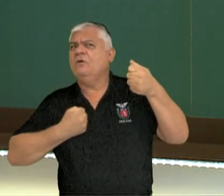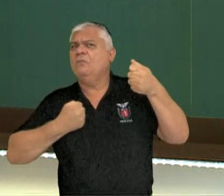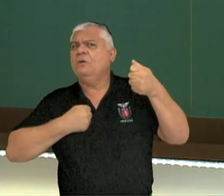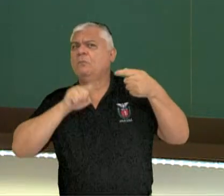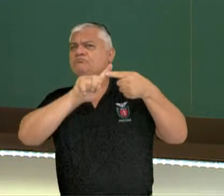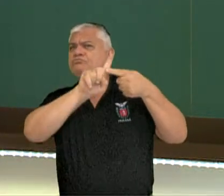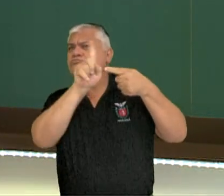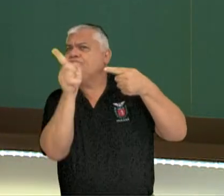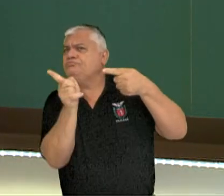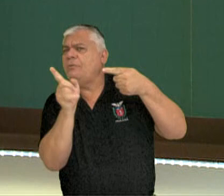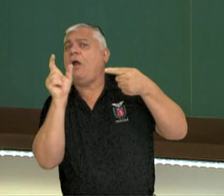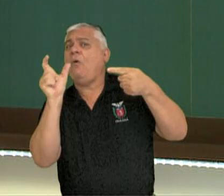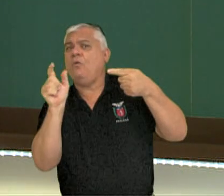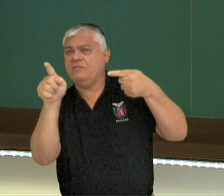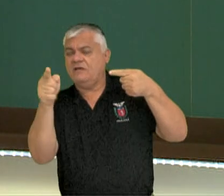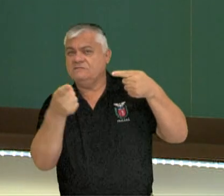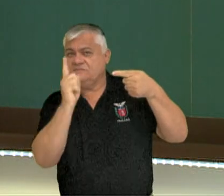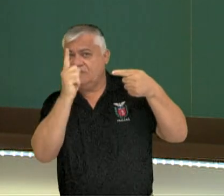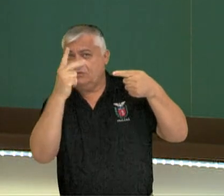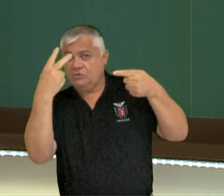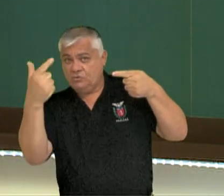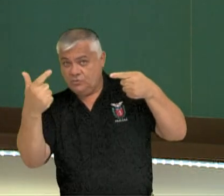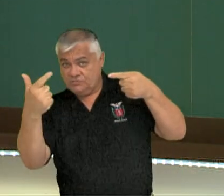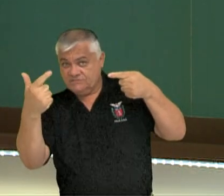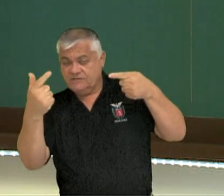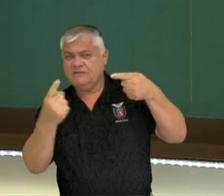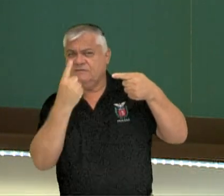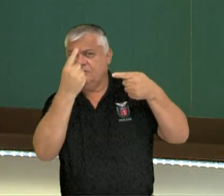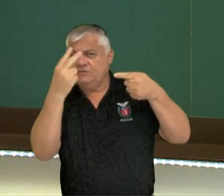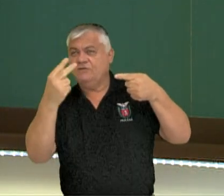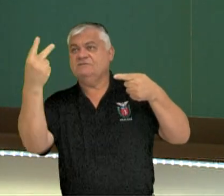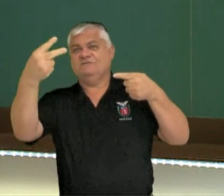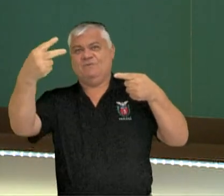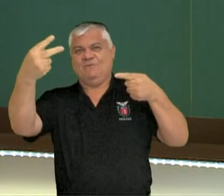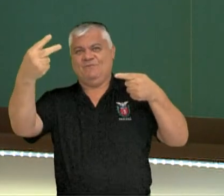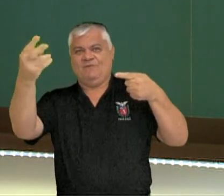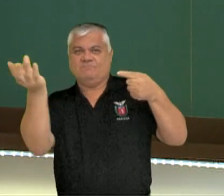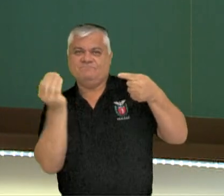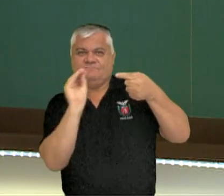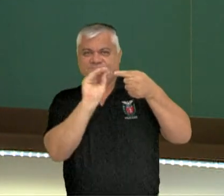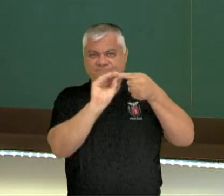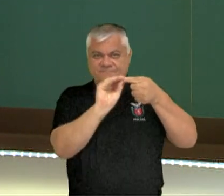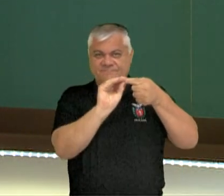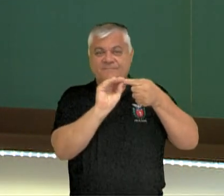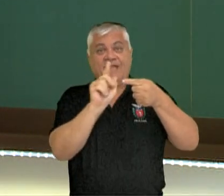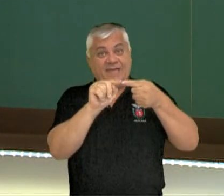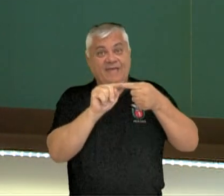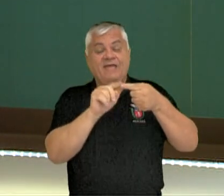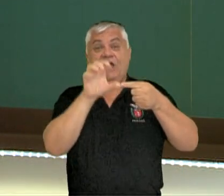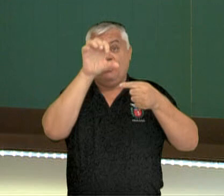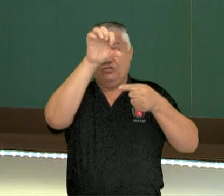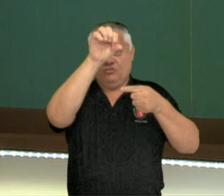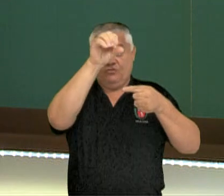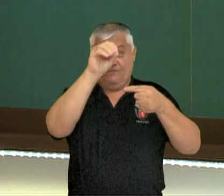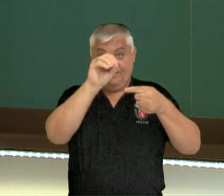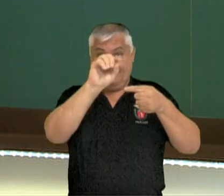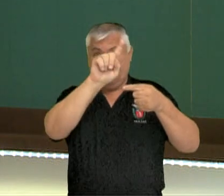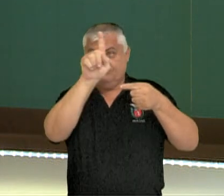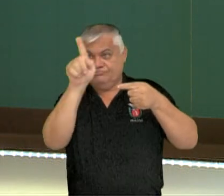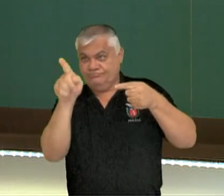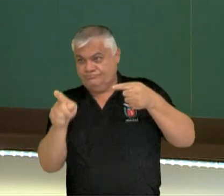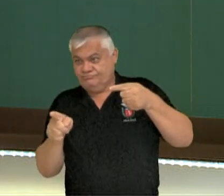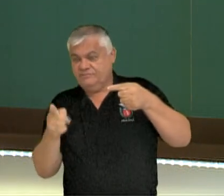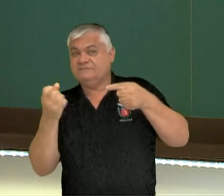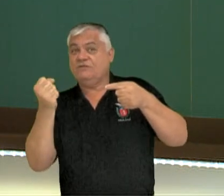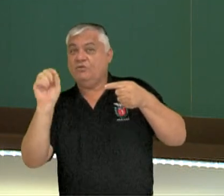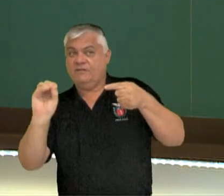está localizado? 112 graus está no segundo quadrante. O segundo quadrante são ângulos que vão de 90 a